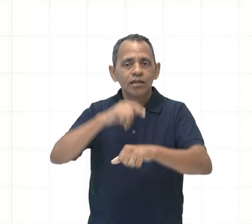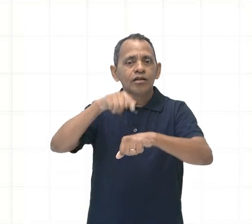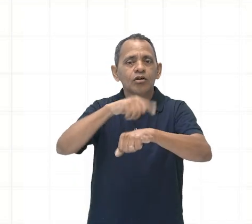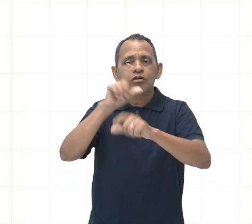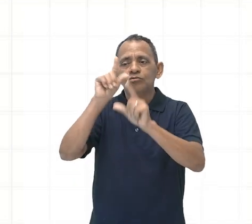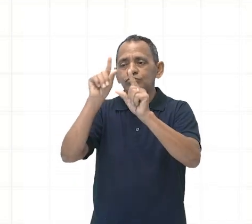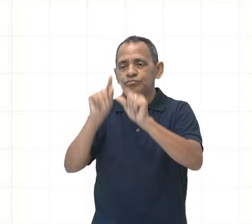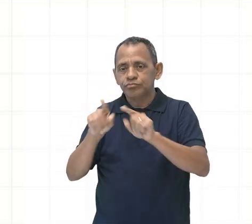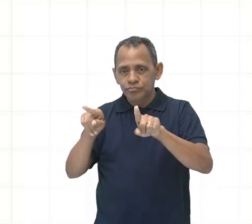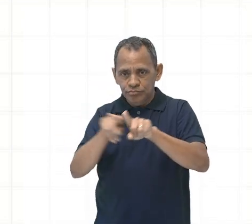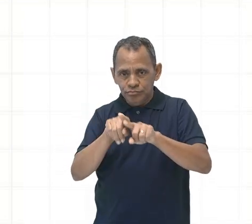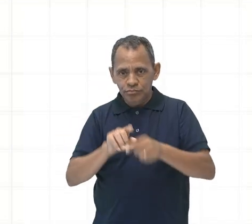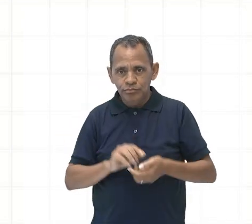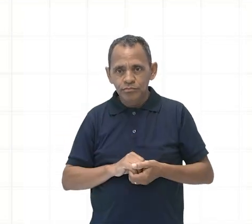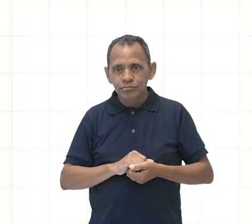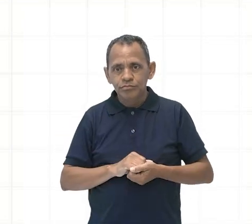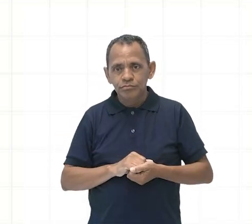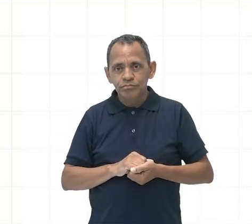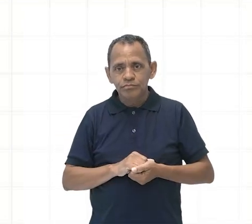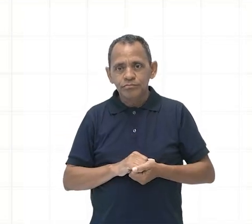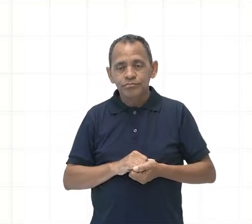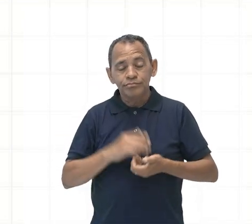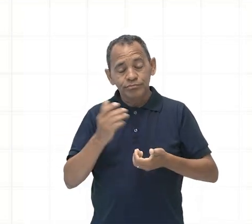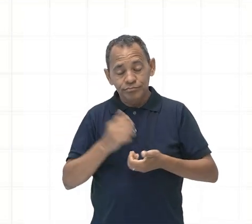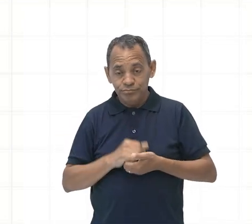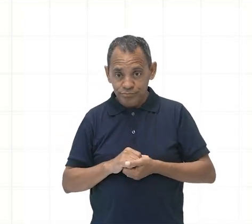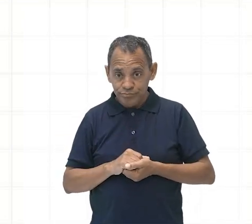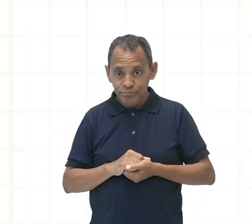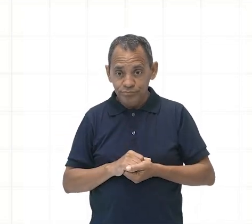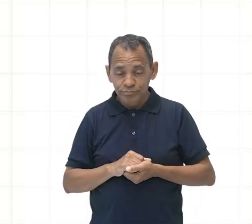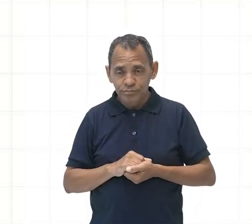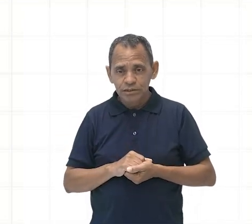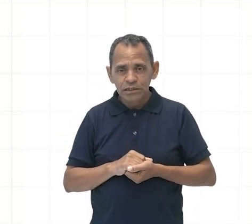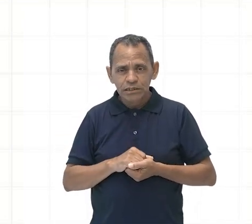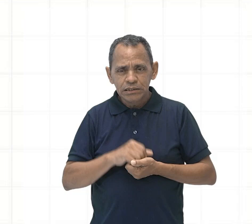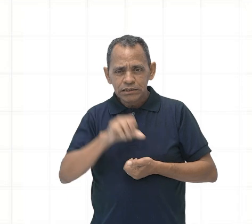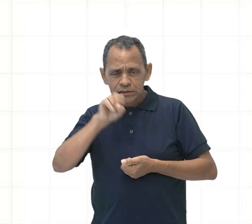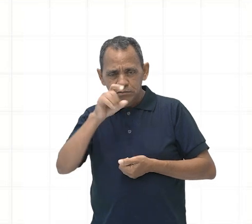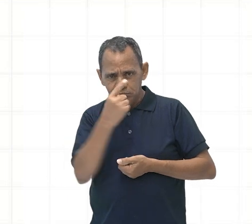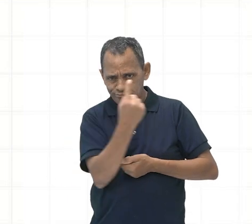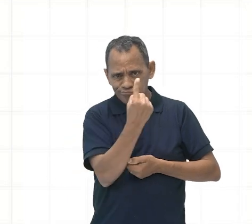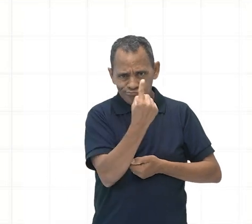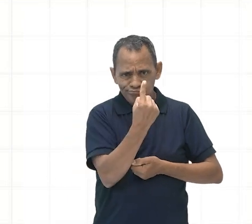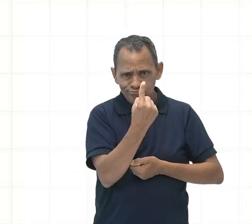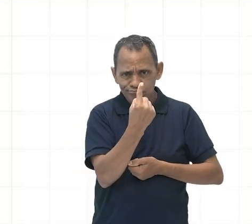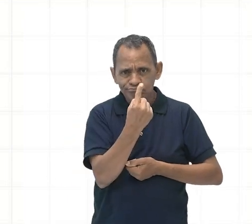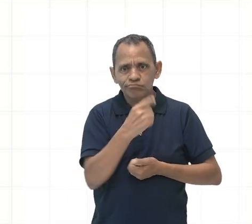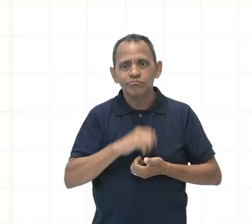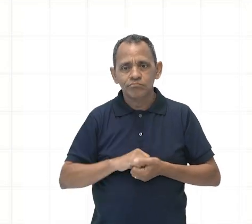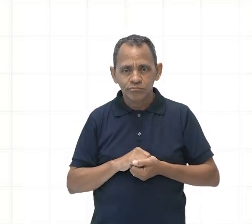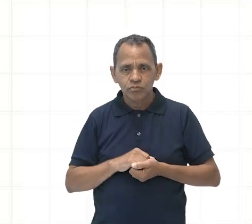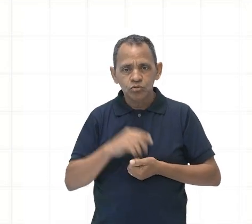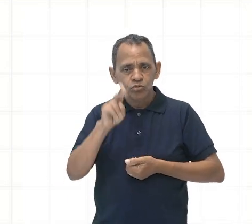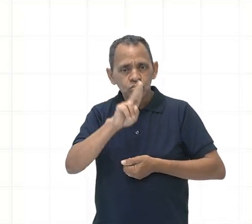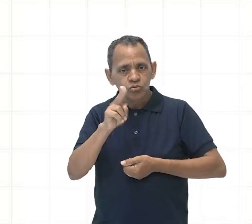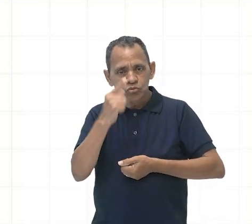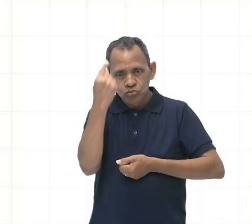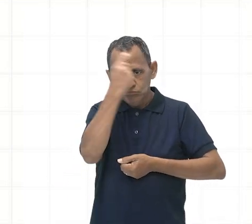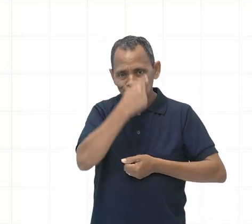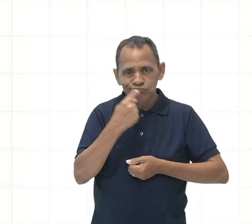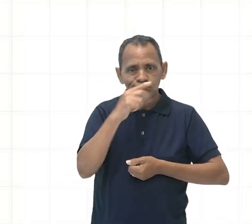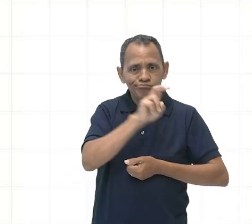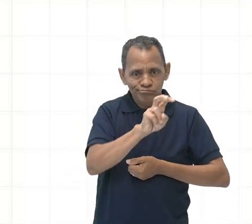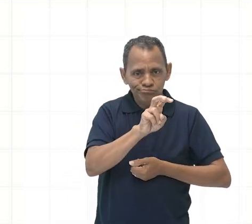É só pensar o seguinte. Ora, professor, se um robô gasta 5 horas, eu aumentei a quantidade de